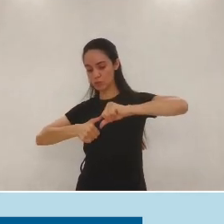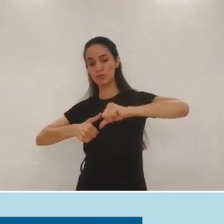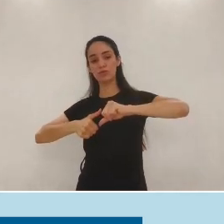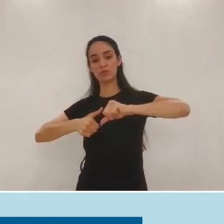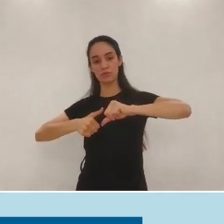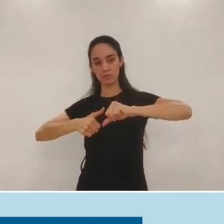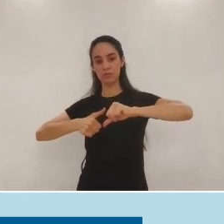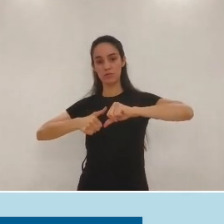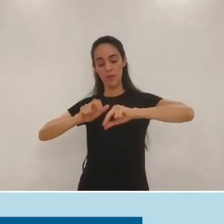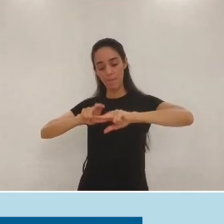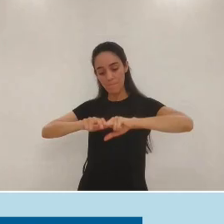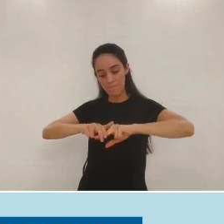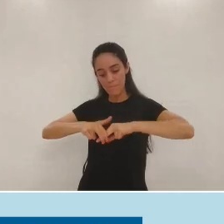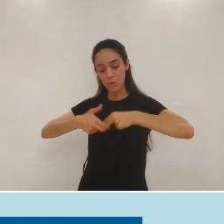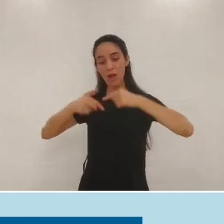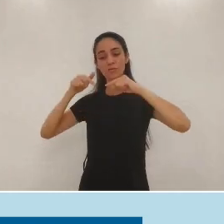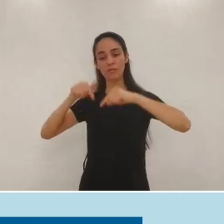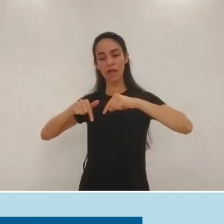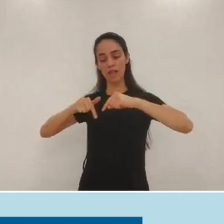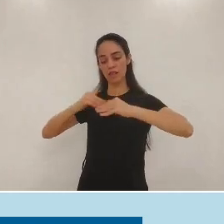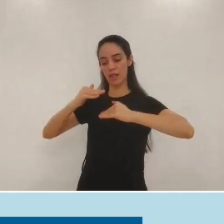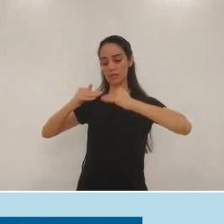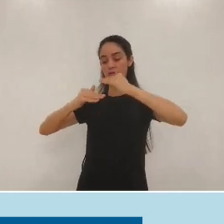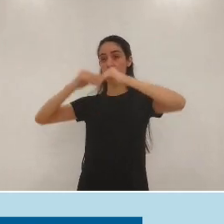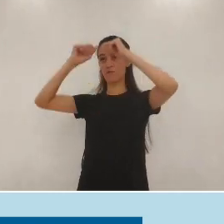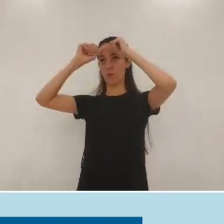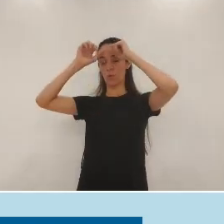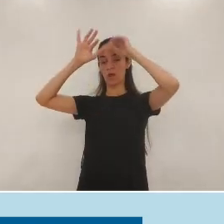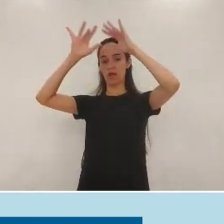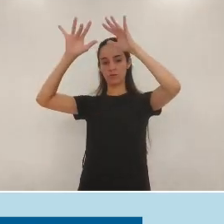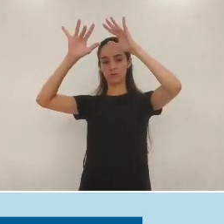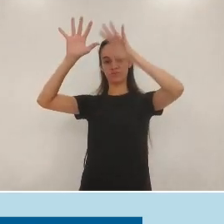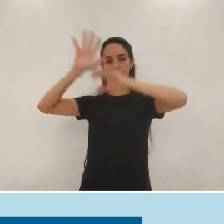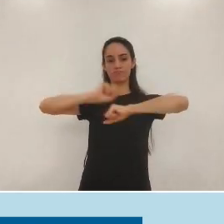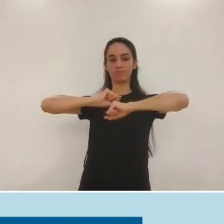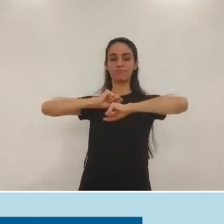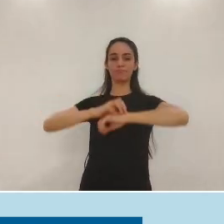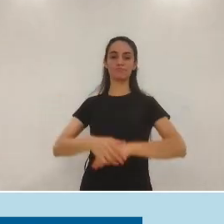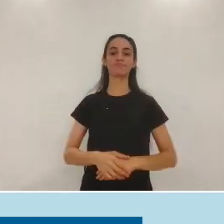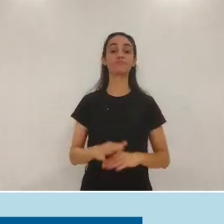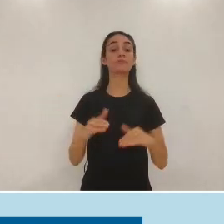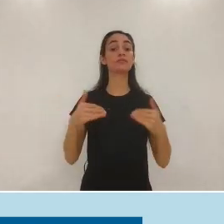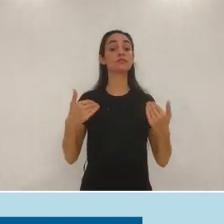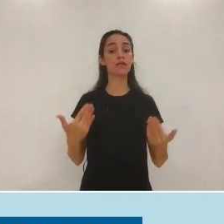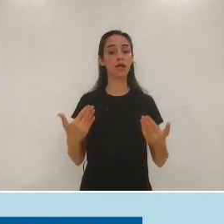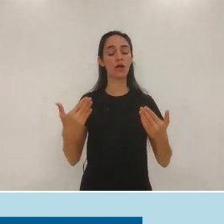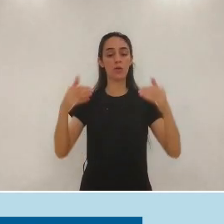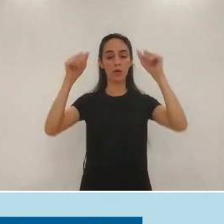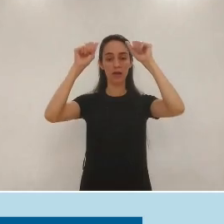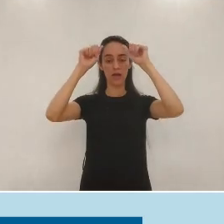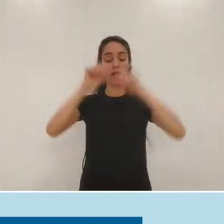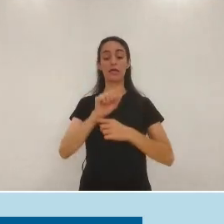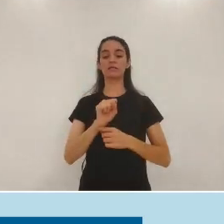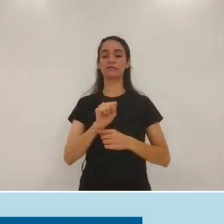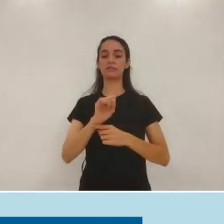primária, que desenvolveu o autismo. A síndrome de Ehlers-Danlos,